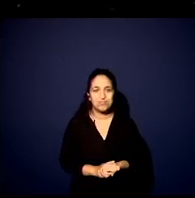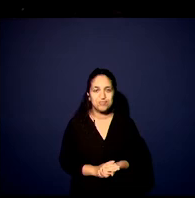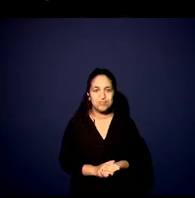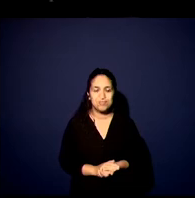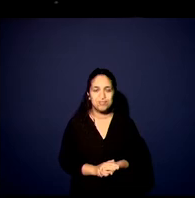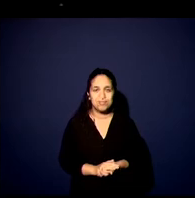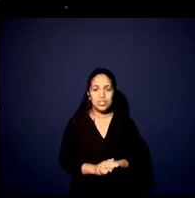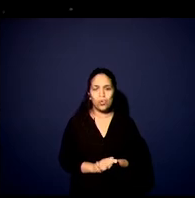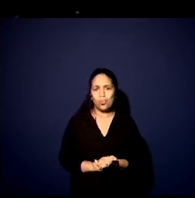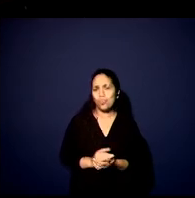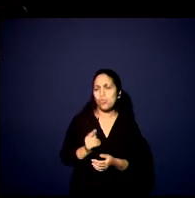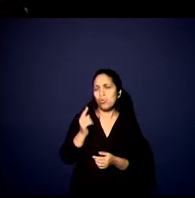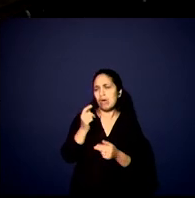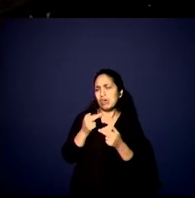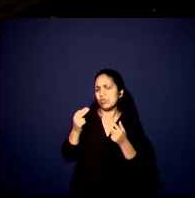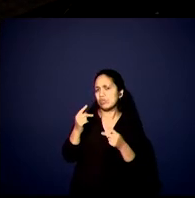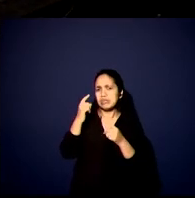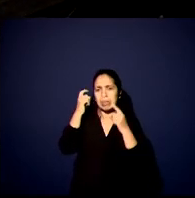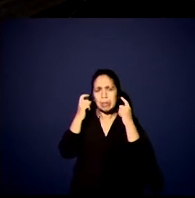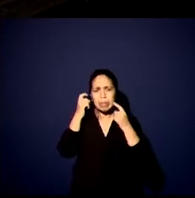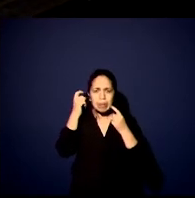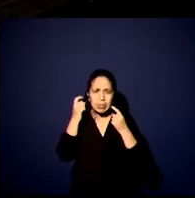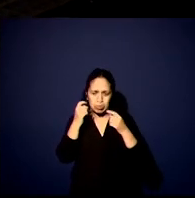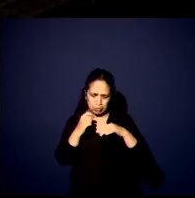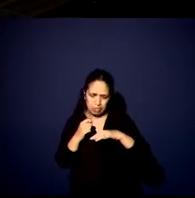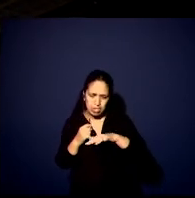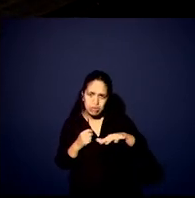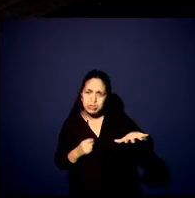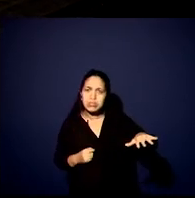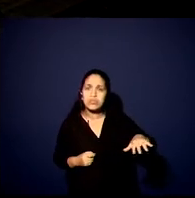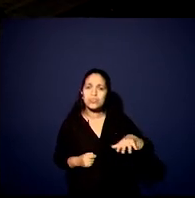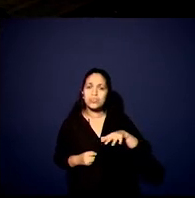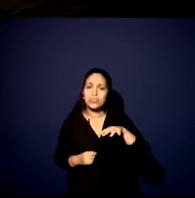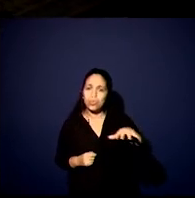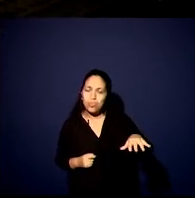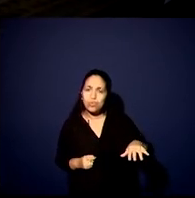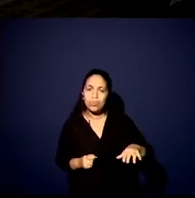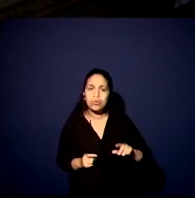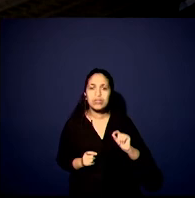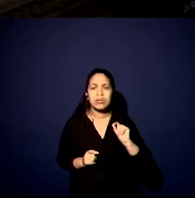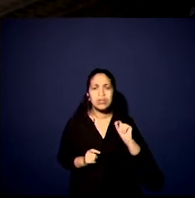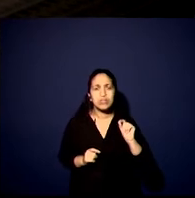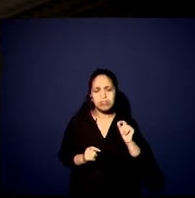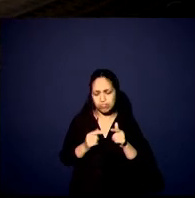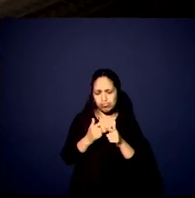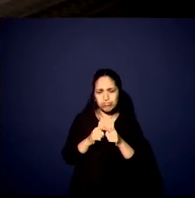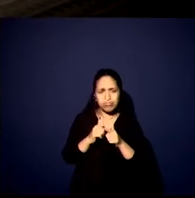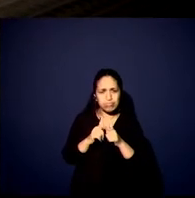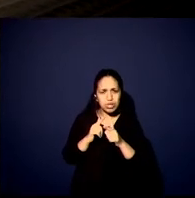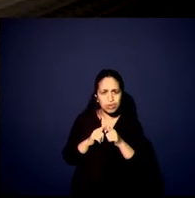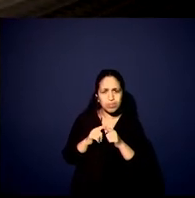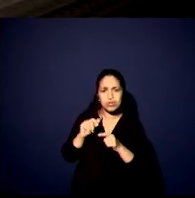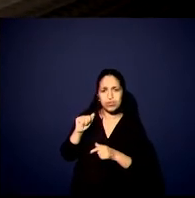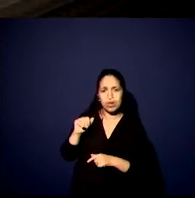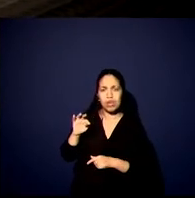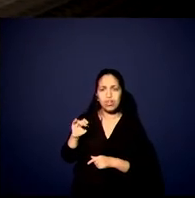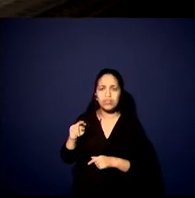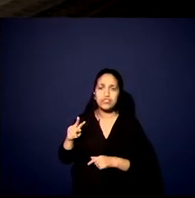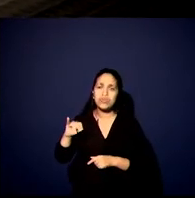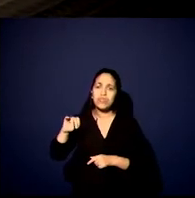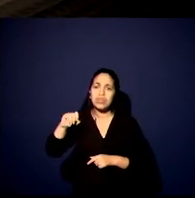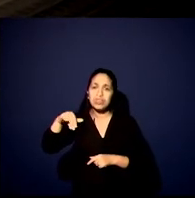um das questões que preocupa o setor é exatamente o problema do ativismo judicial